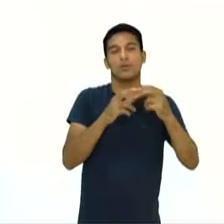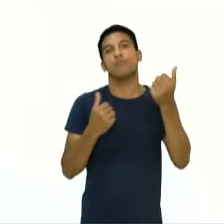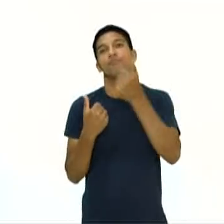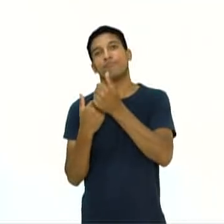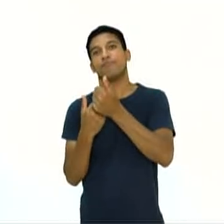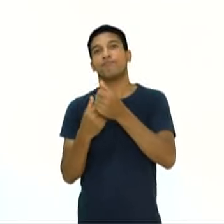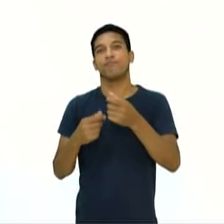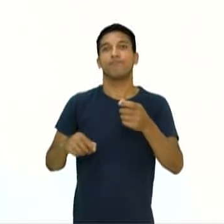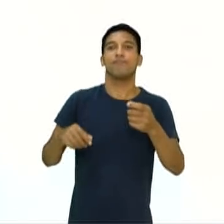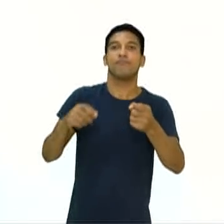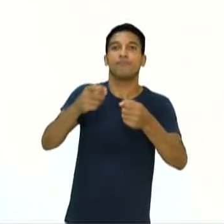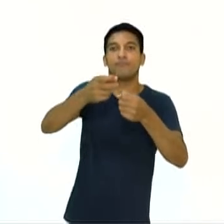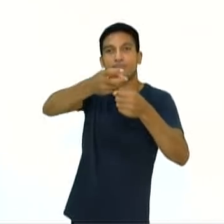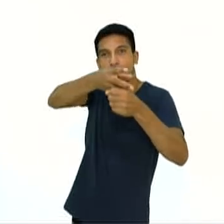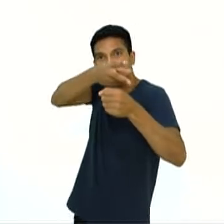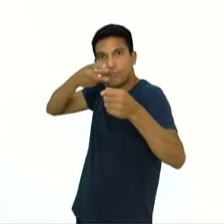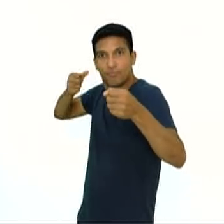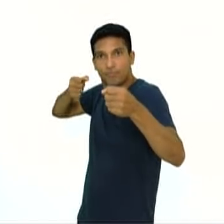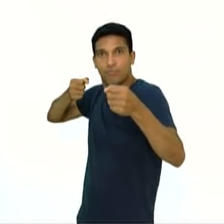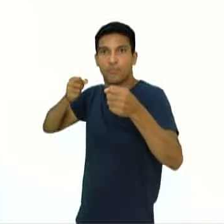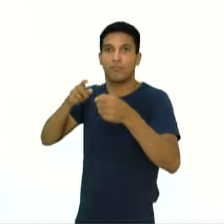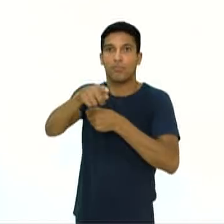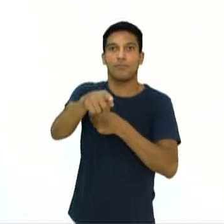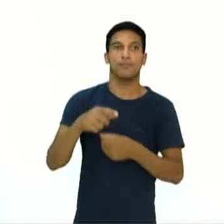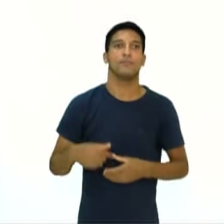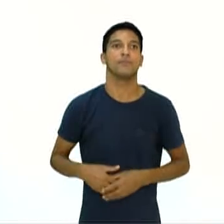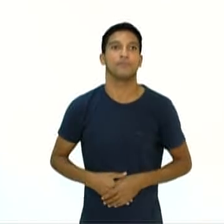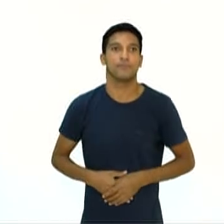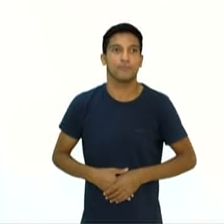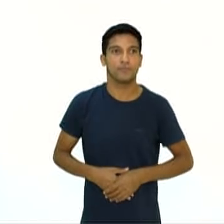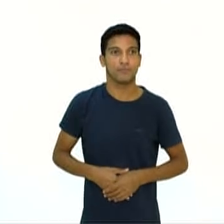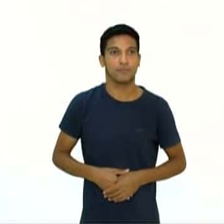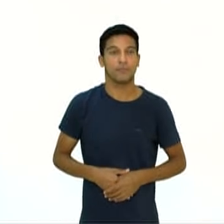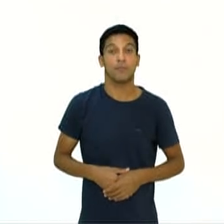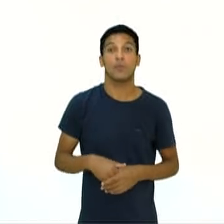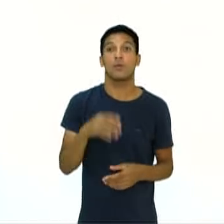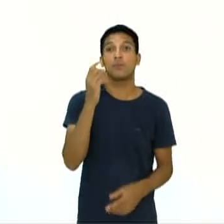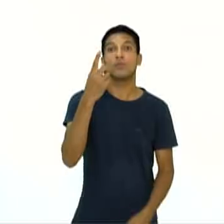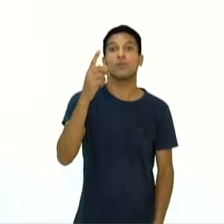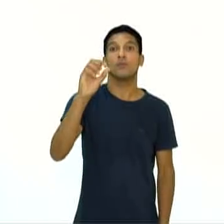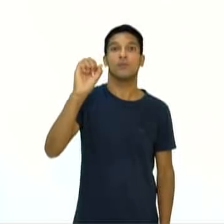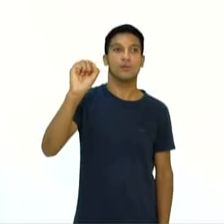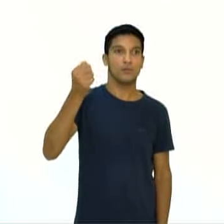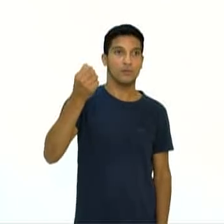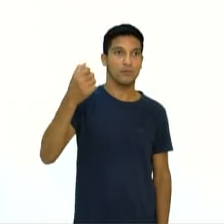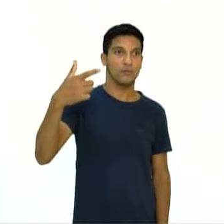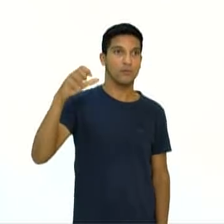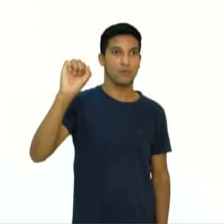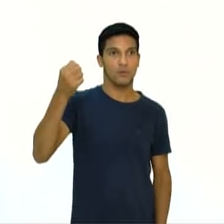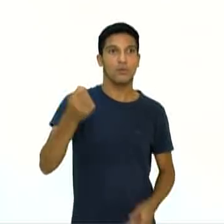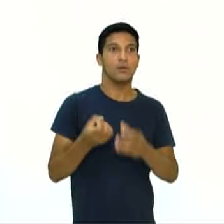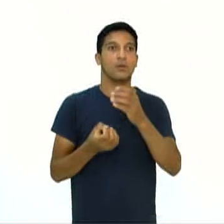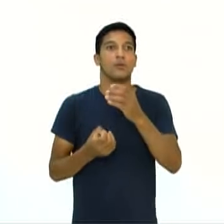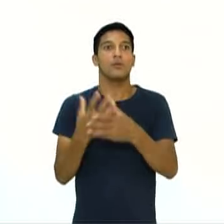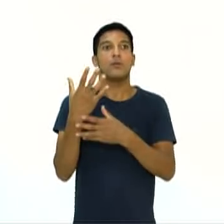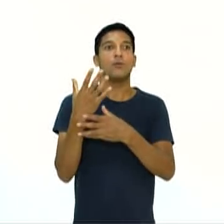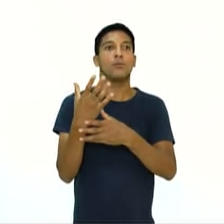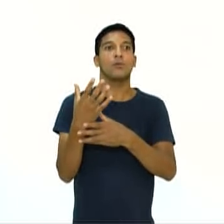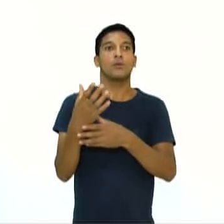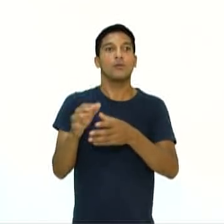Em 1828, foi fundada nos Estados Unidos a Associação Nacional de Arqueirismo, e